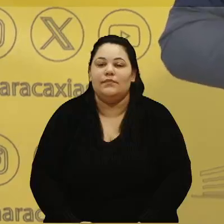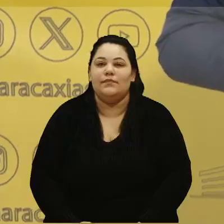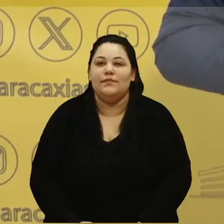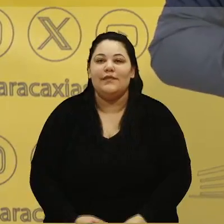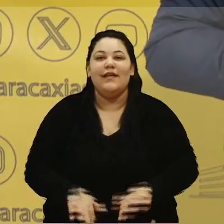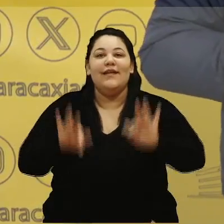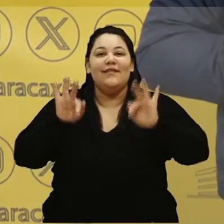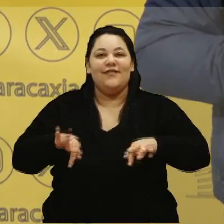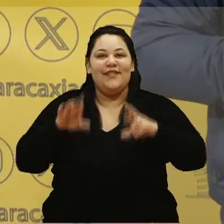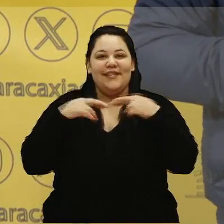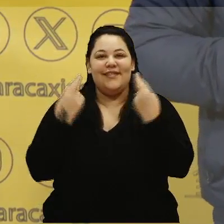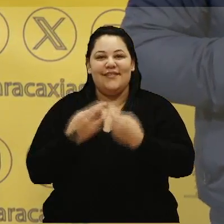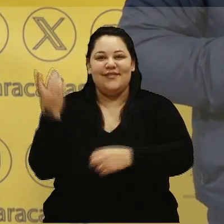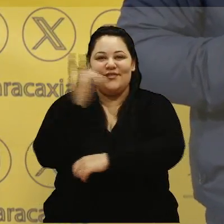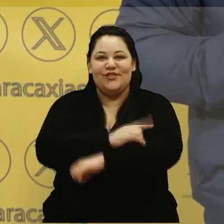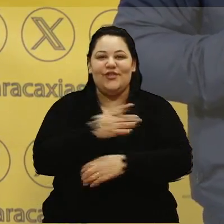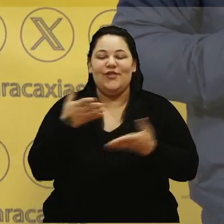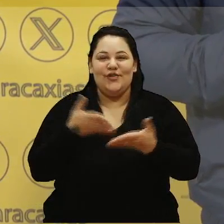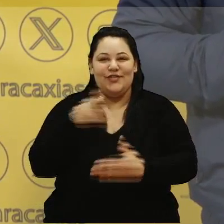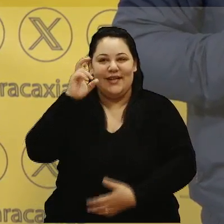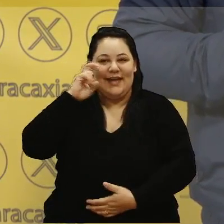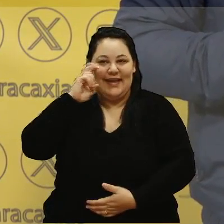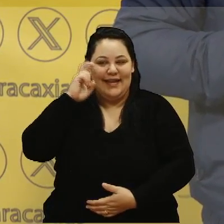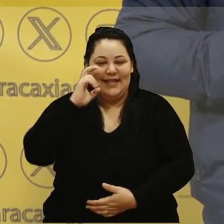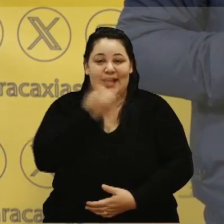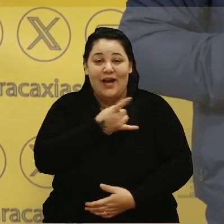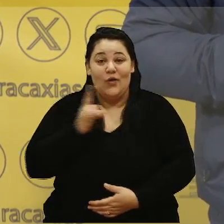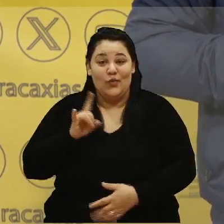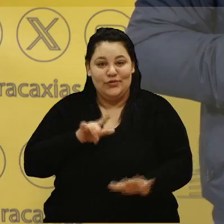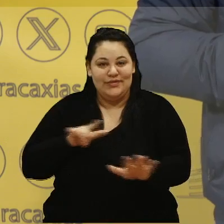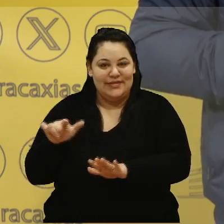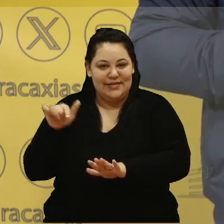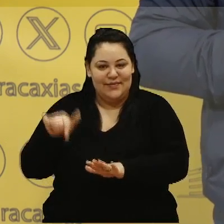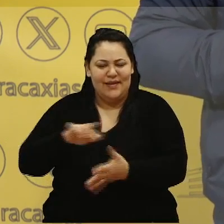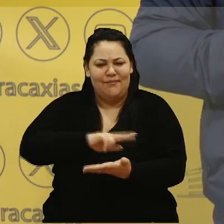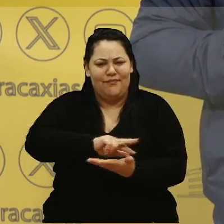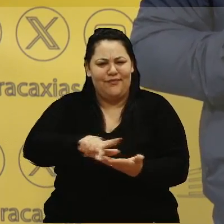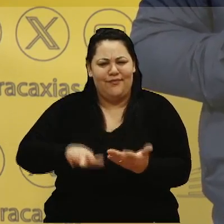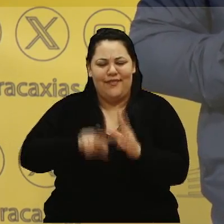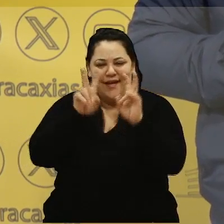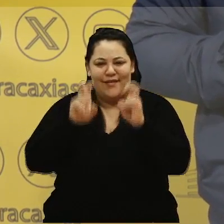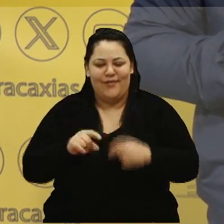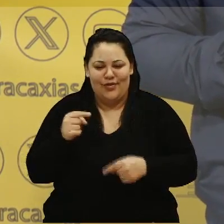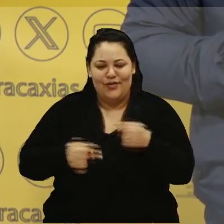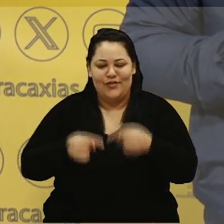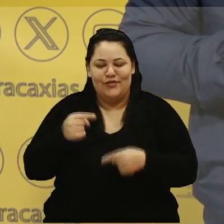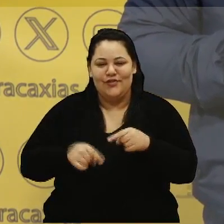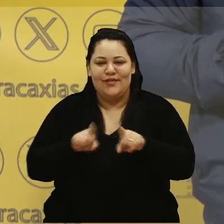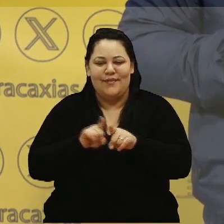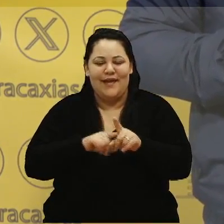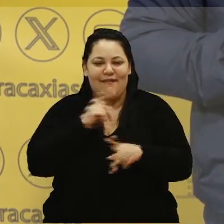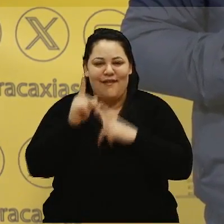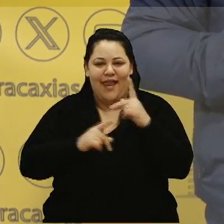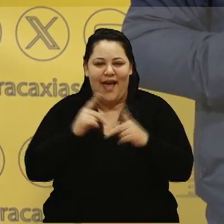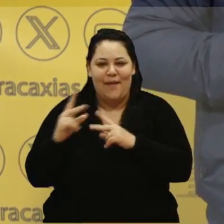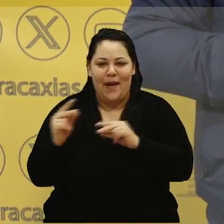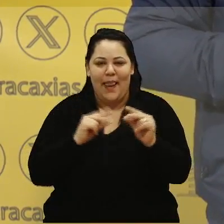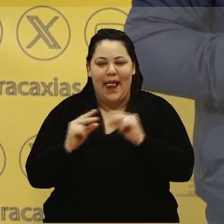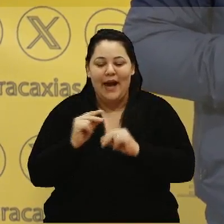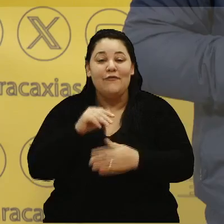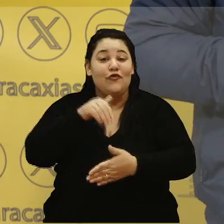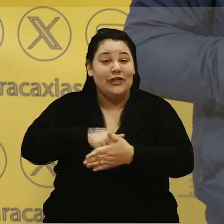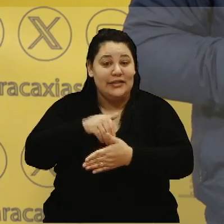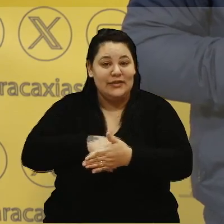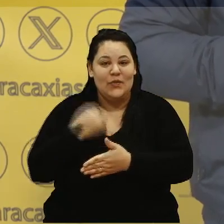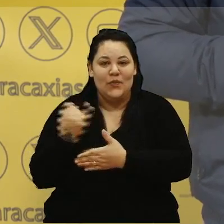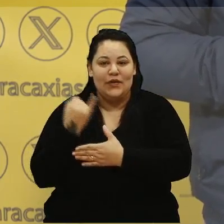Encerrada a sessão ordinária desta quinta-feira, a última da semana, diversos assuntos foram debatidos, abordados, votações importantes